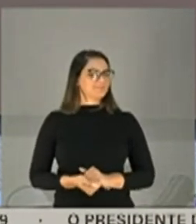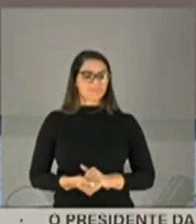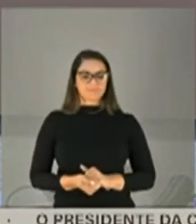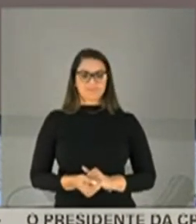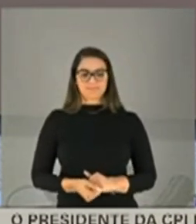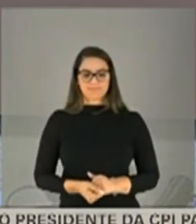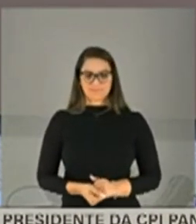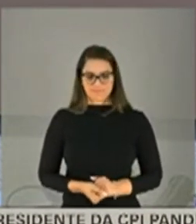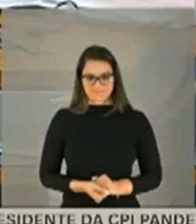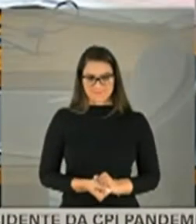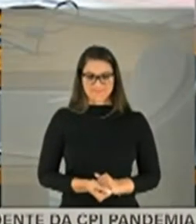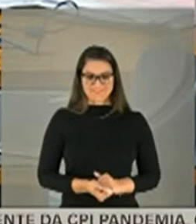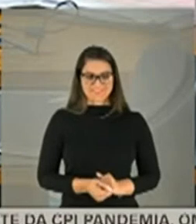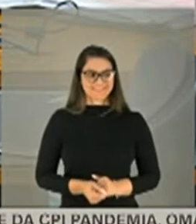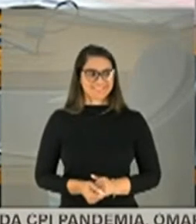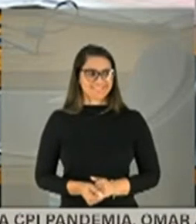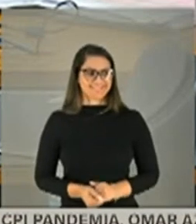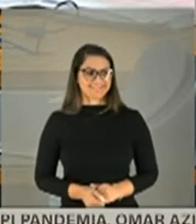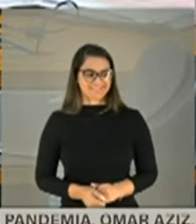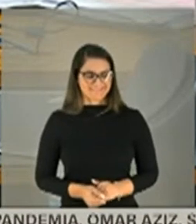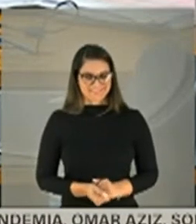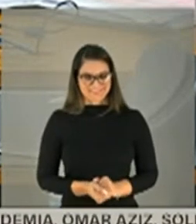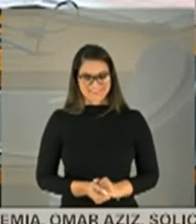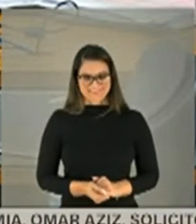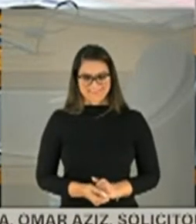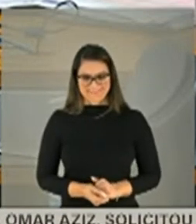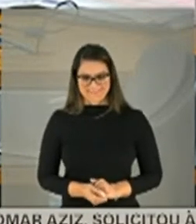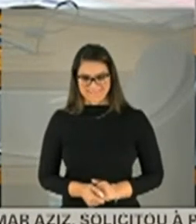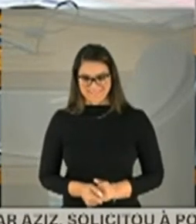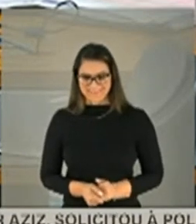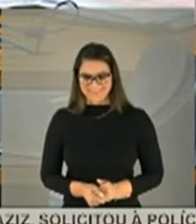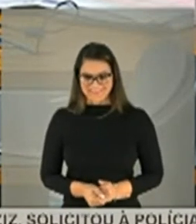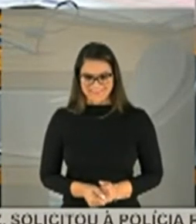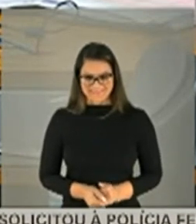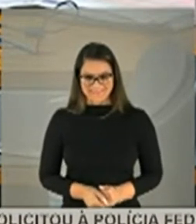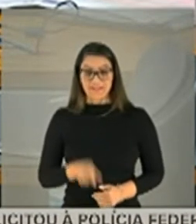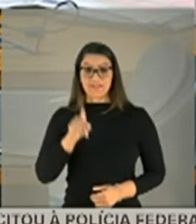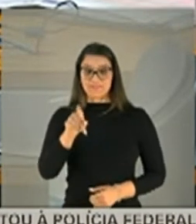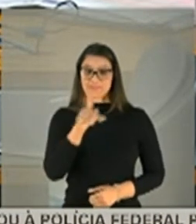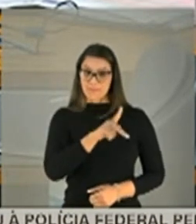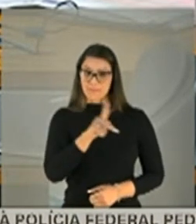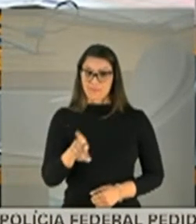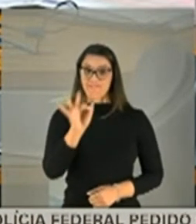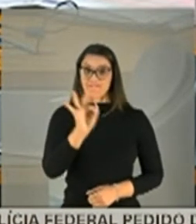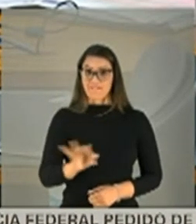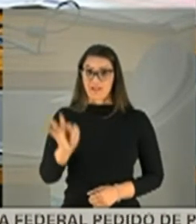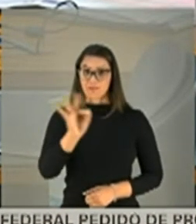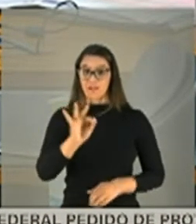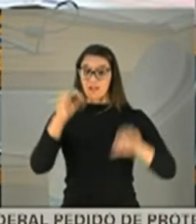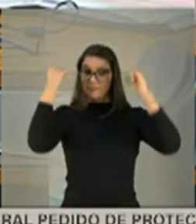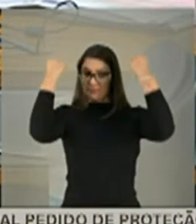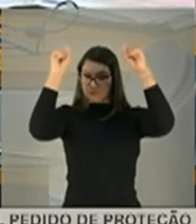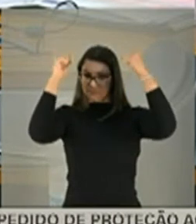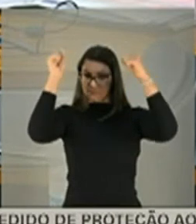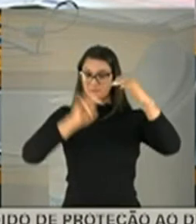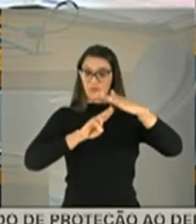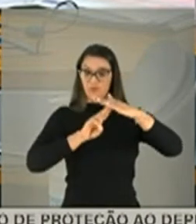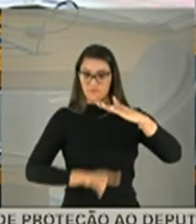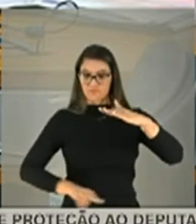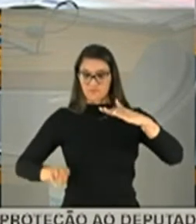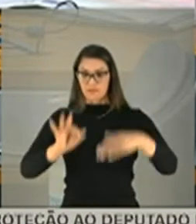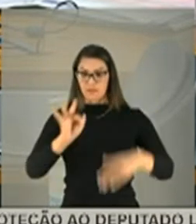Perfeito. Assim, o senhor é professor da Faculdade de Educação Física da Universidade Federal de